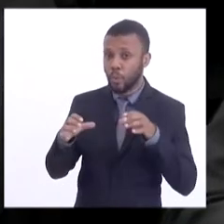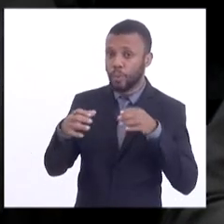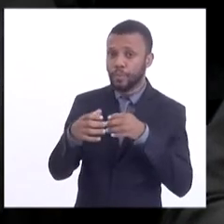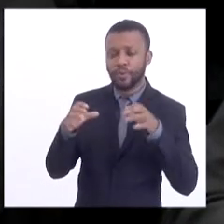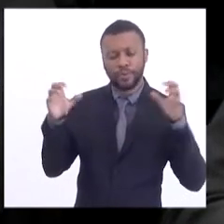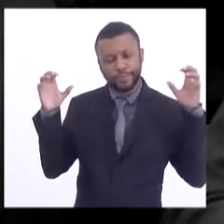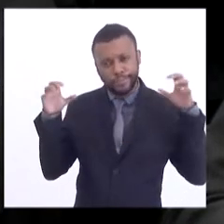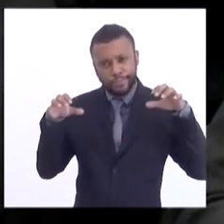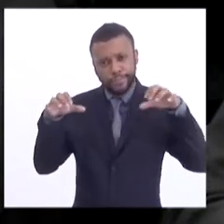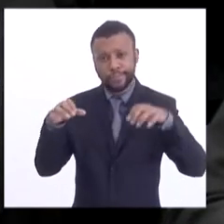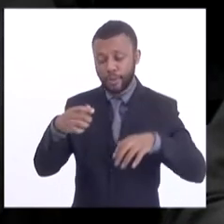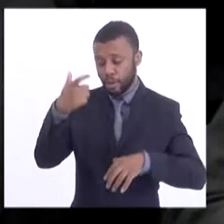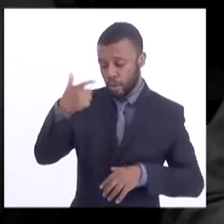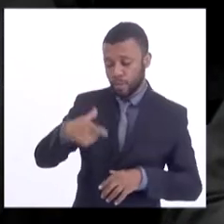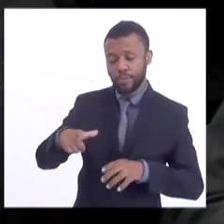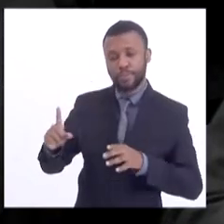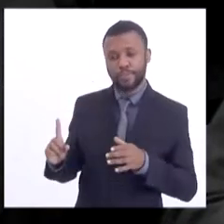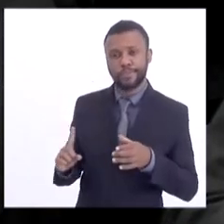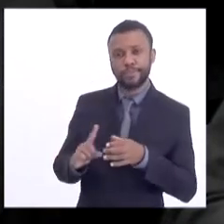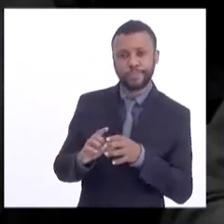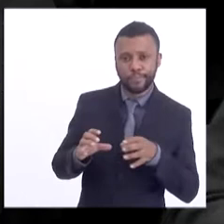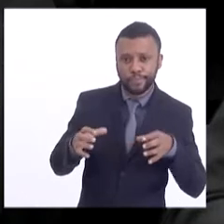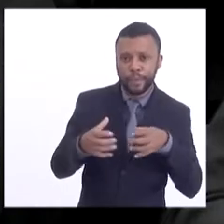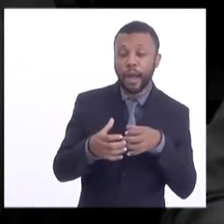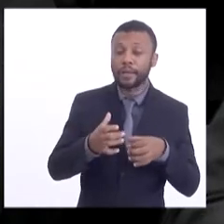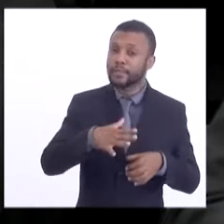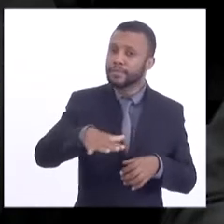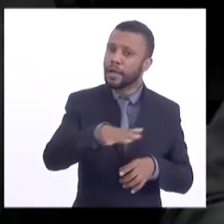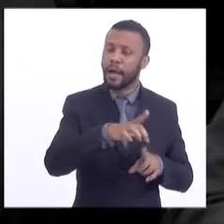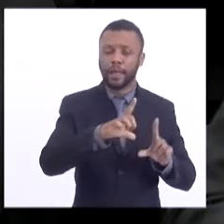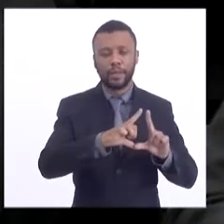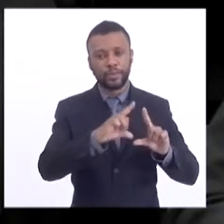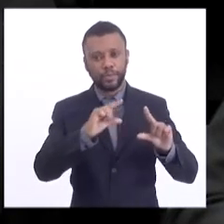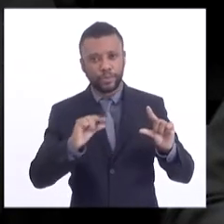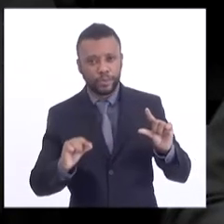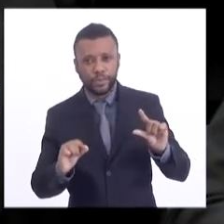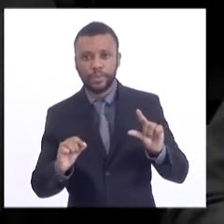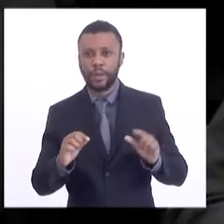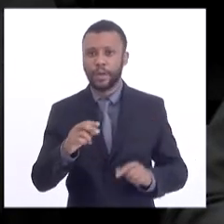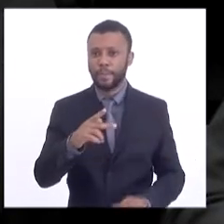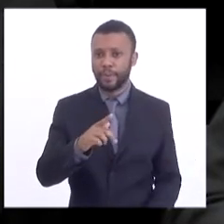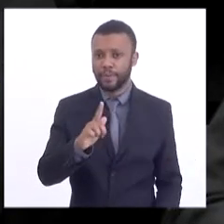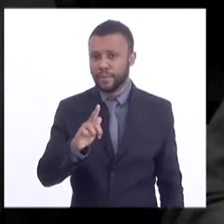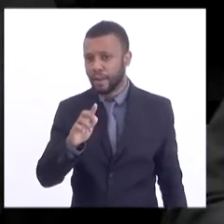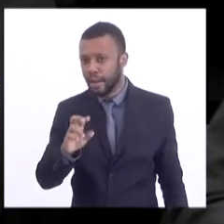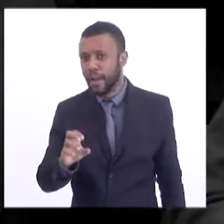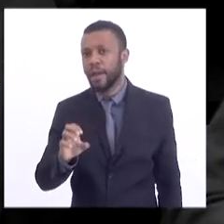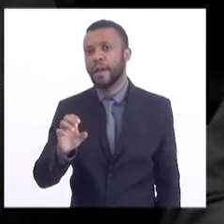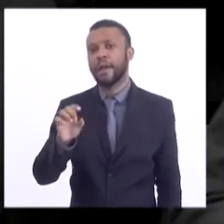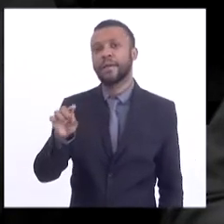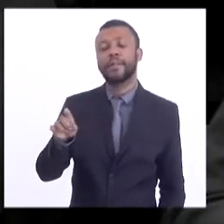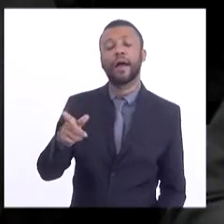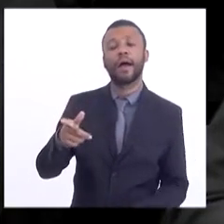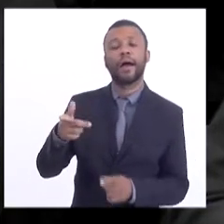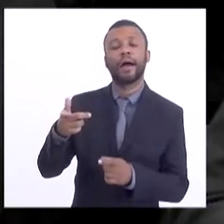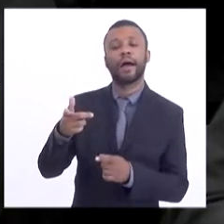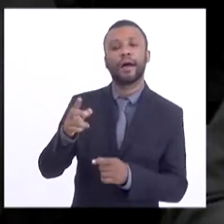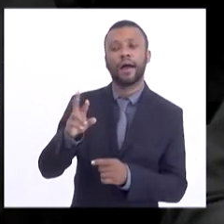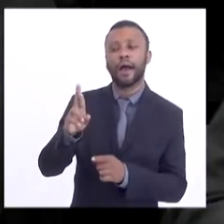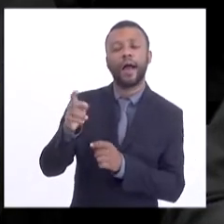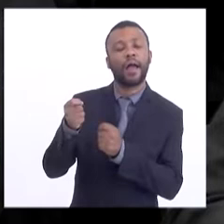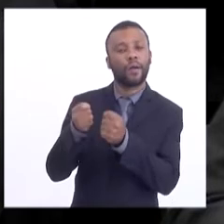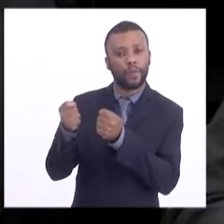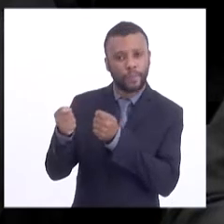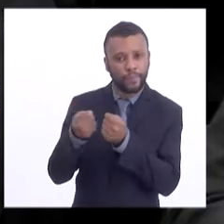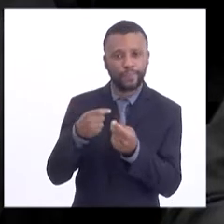do qual faço parte também com a parte logística a PG na parte de regulamentação a CG